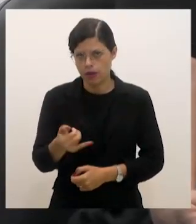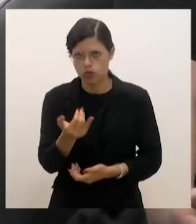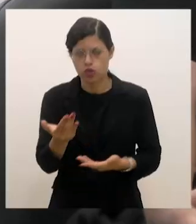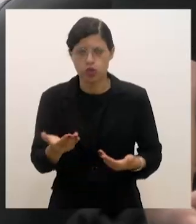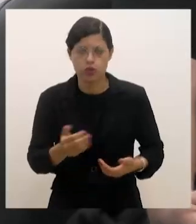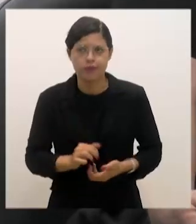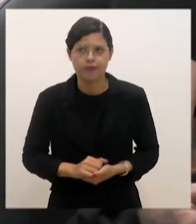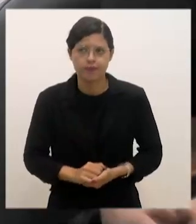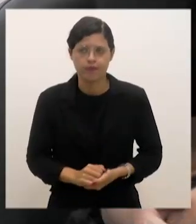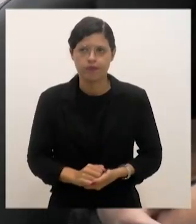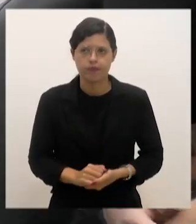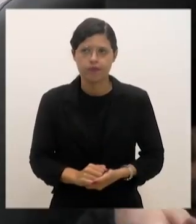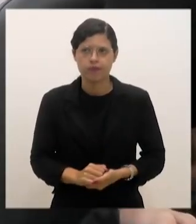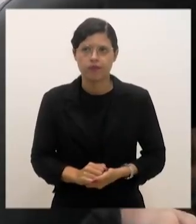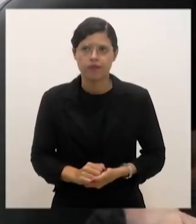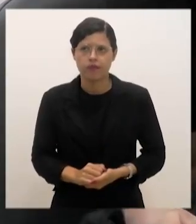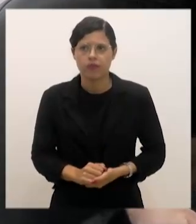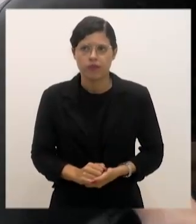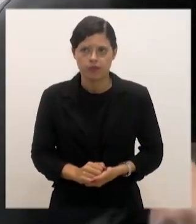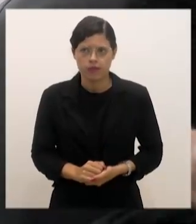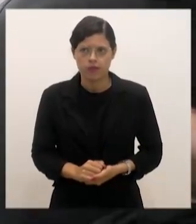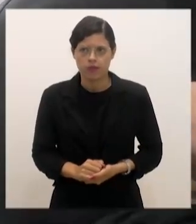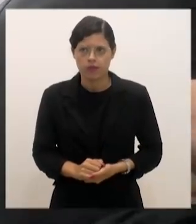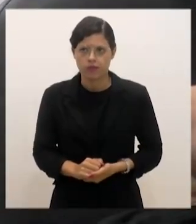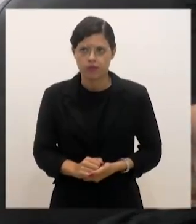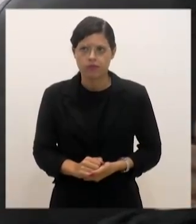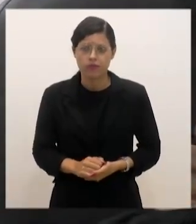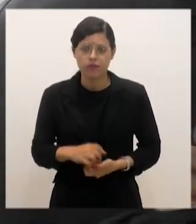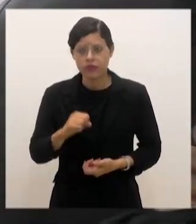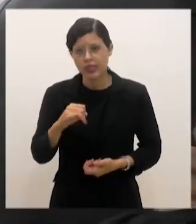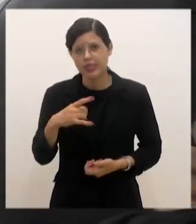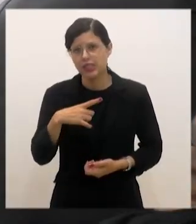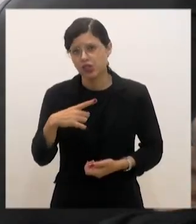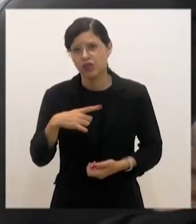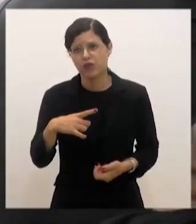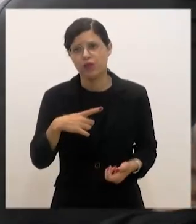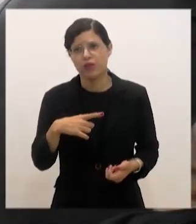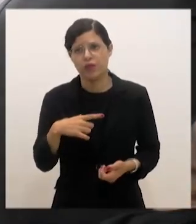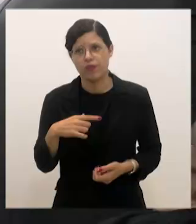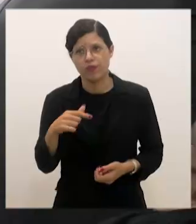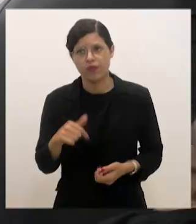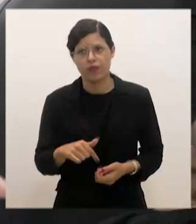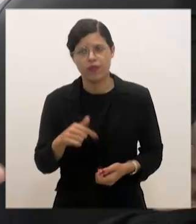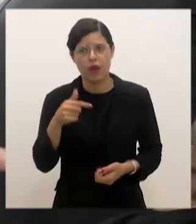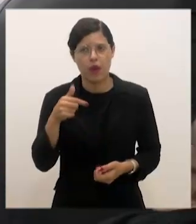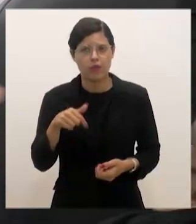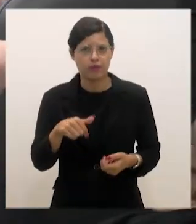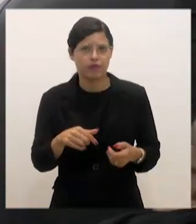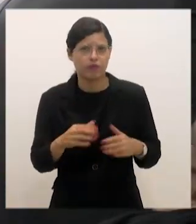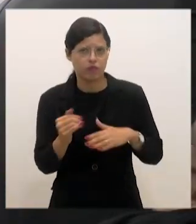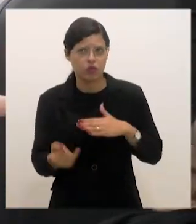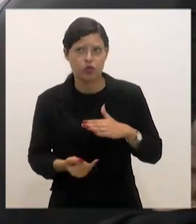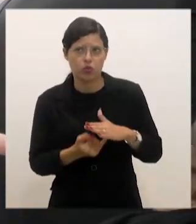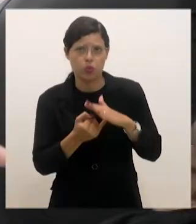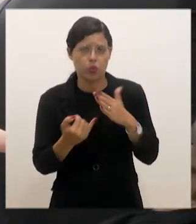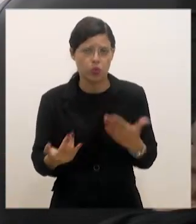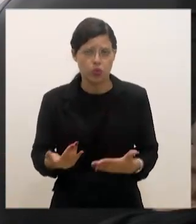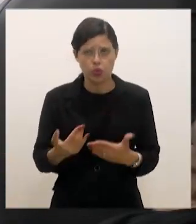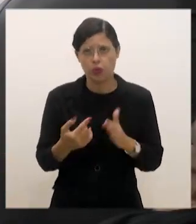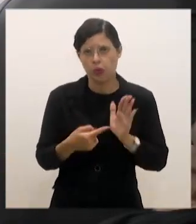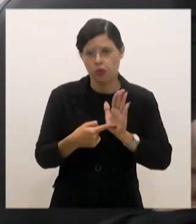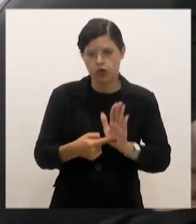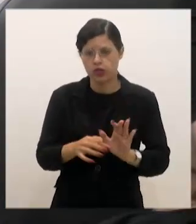Então, ter a oitiva de um órgão que possa testar, porque a gente não, como é que a gente calcula se essas coordenadas do TM estão certo ou